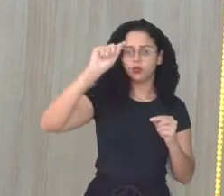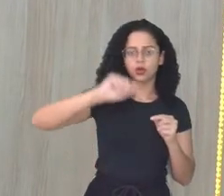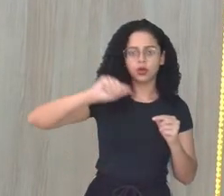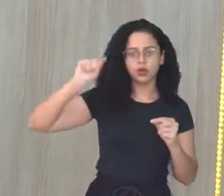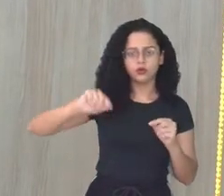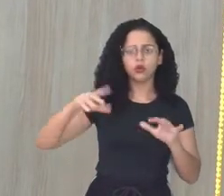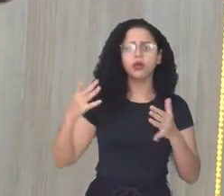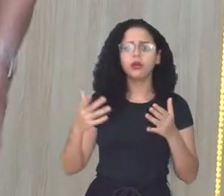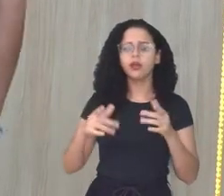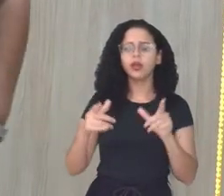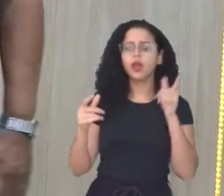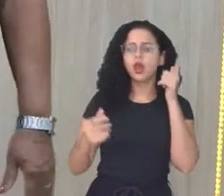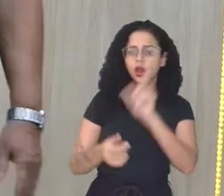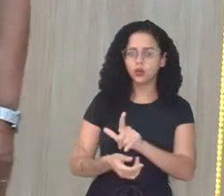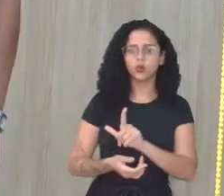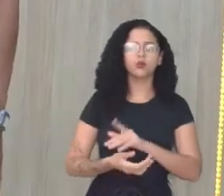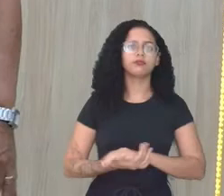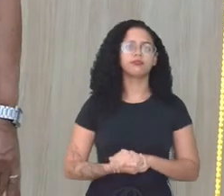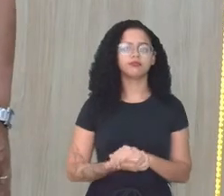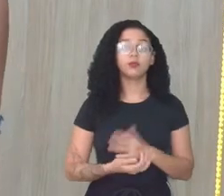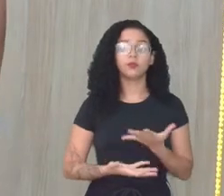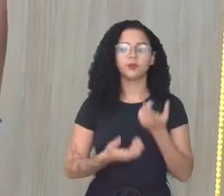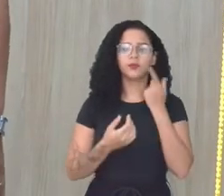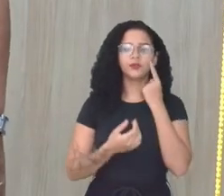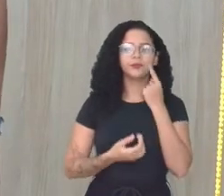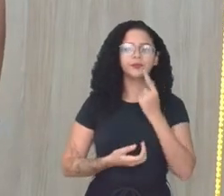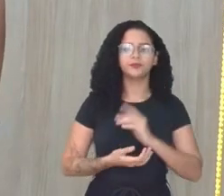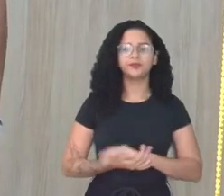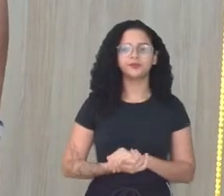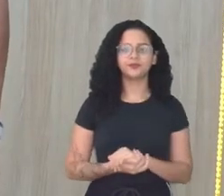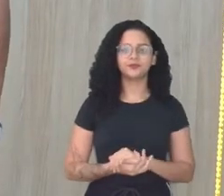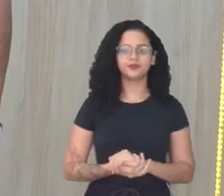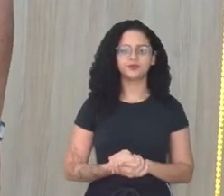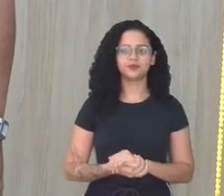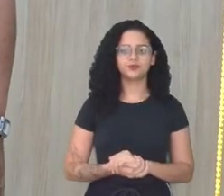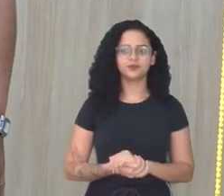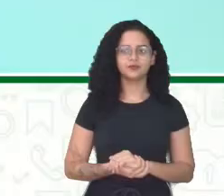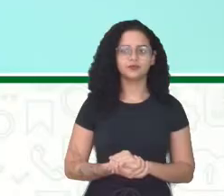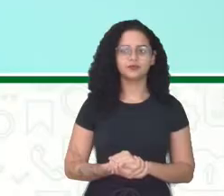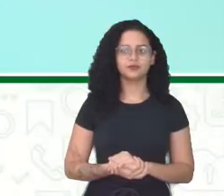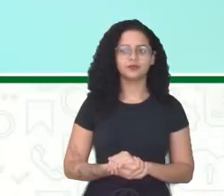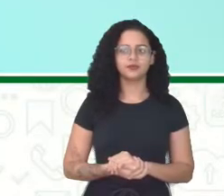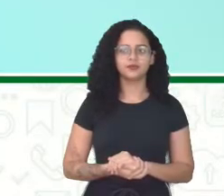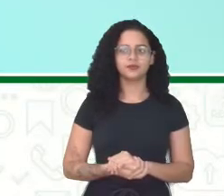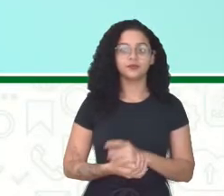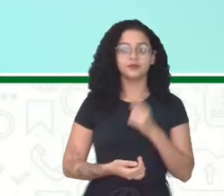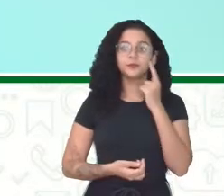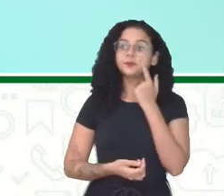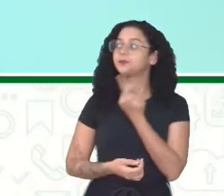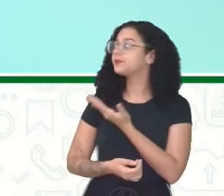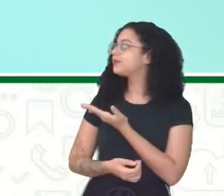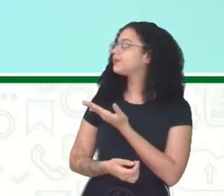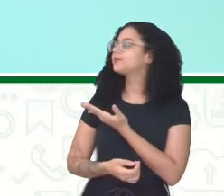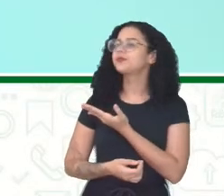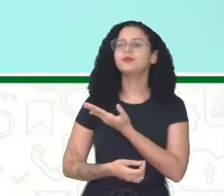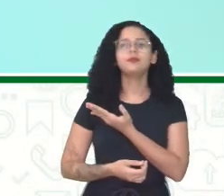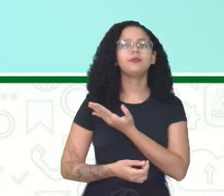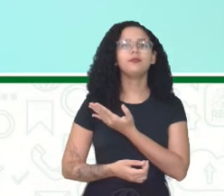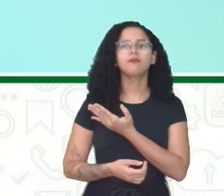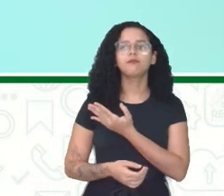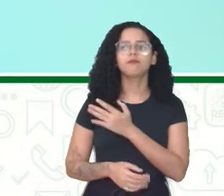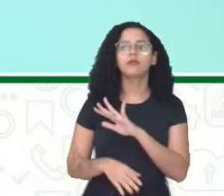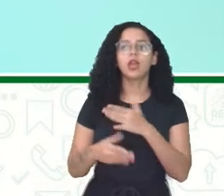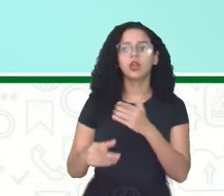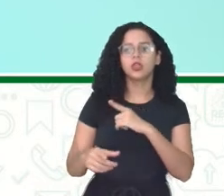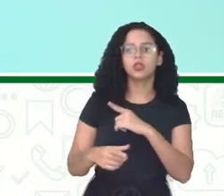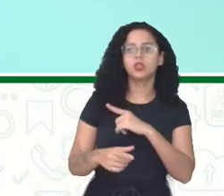quem ganhou, tá certo? Então, vamos lá. Vamos ver o gráfico. Olha só. Quem teve